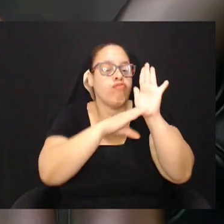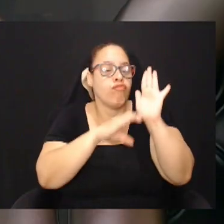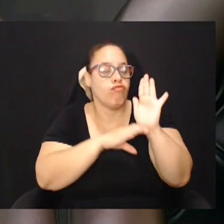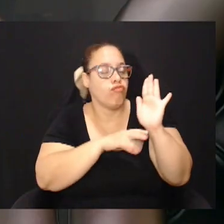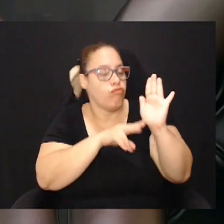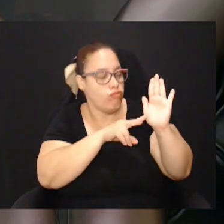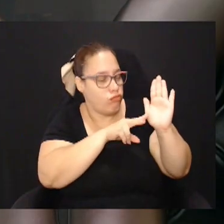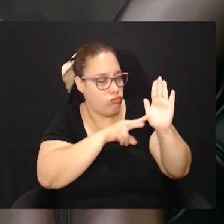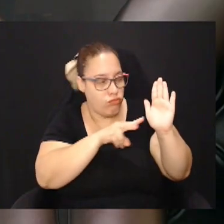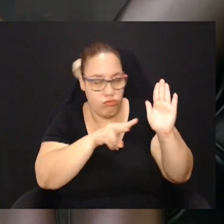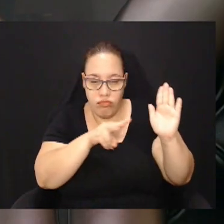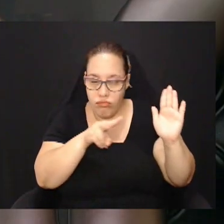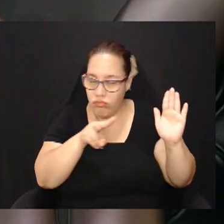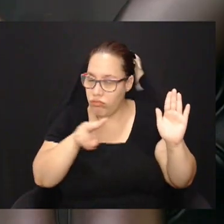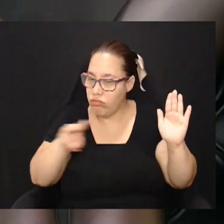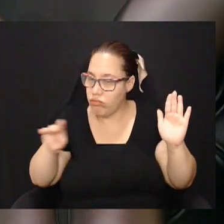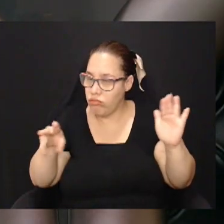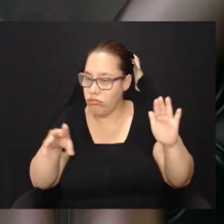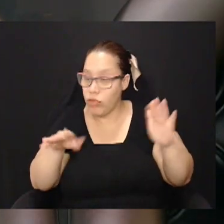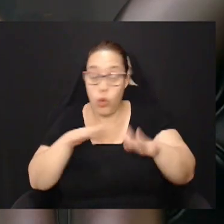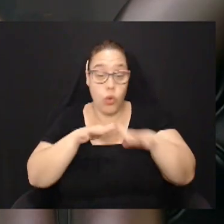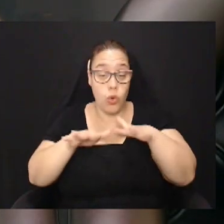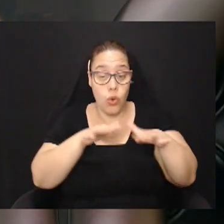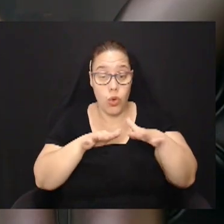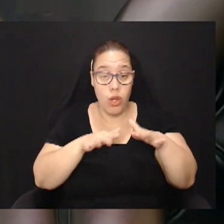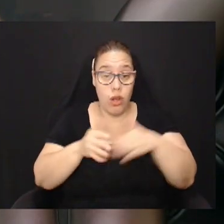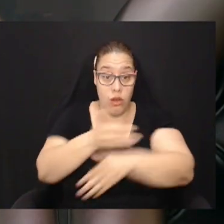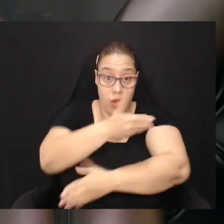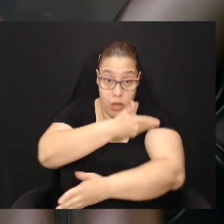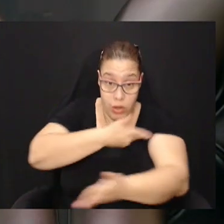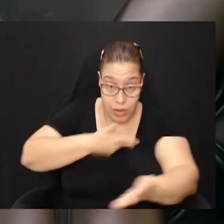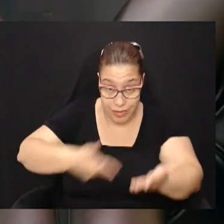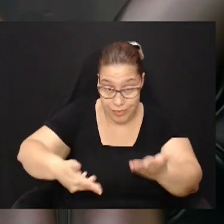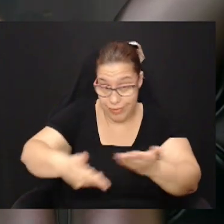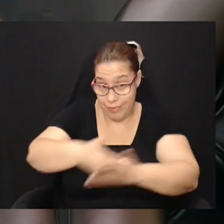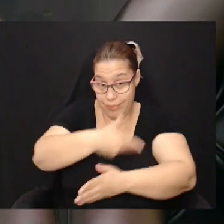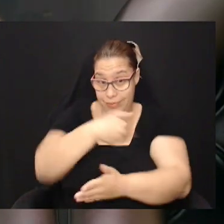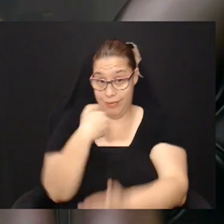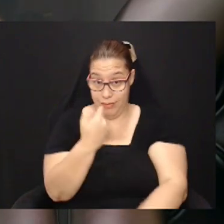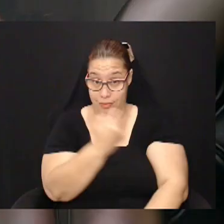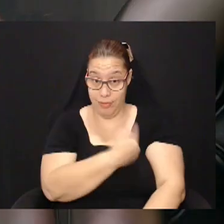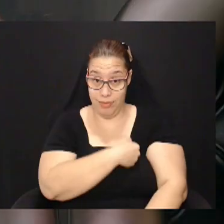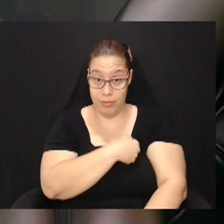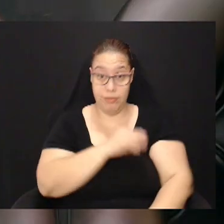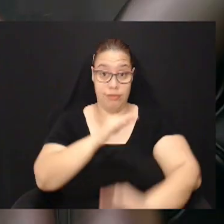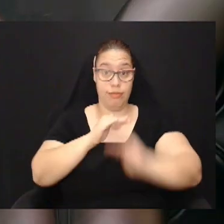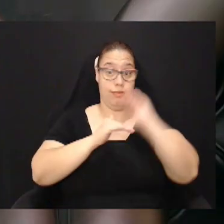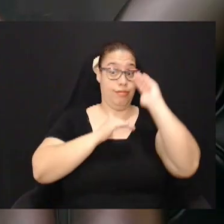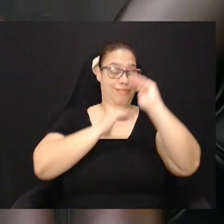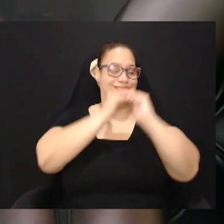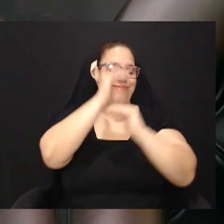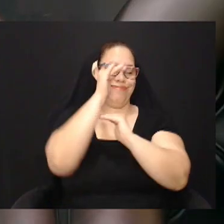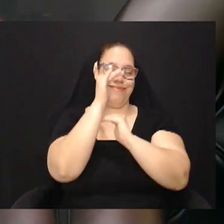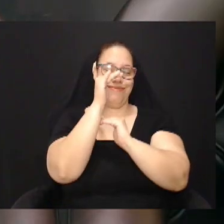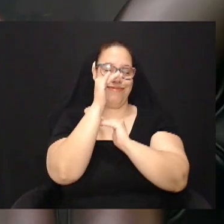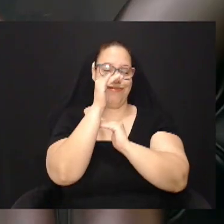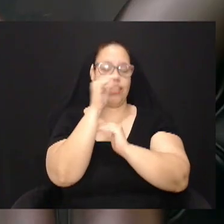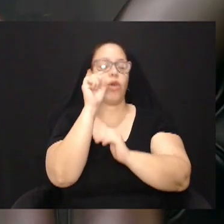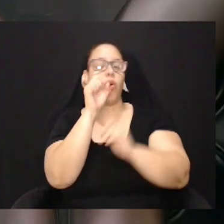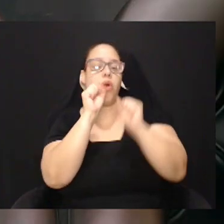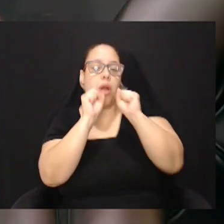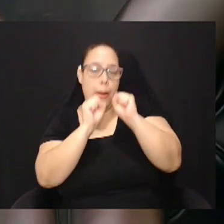nosso mundo interno vem a colaborar com o nosso autodesenvolvimento e o que pode também